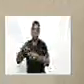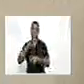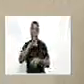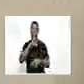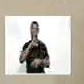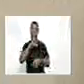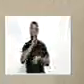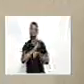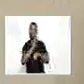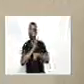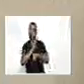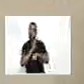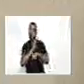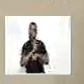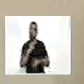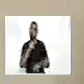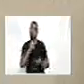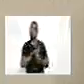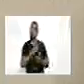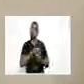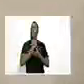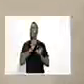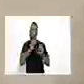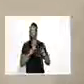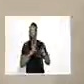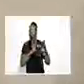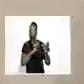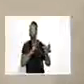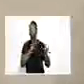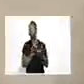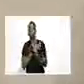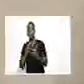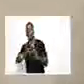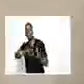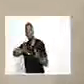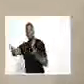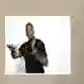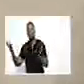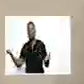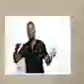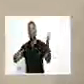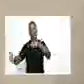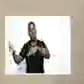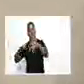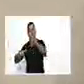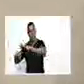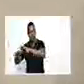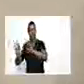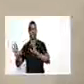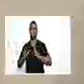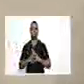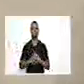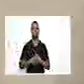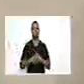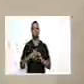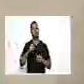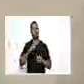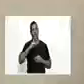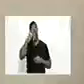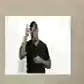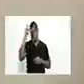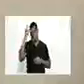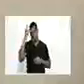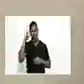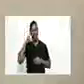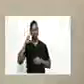e viu falou assim ó mas do jeito que vocês estão fazendo ok fica separado no lugar coberto e a a e e eh tem muita gente que tem